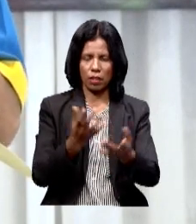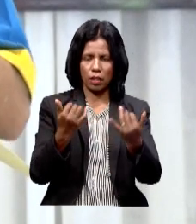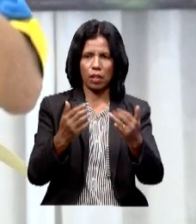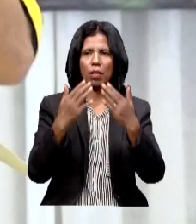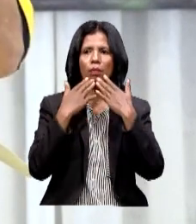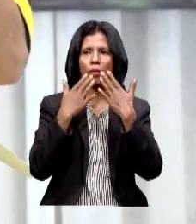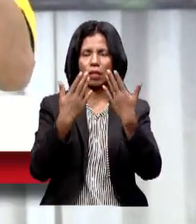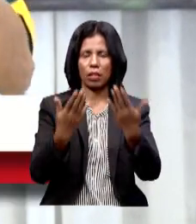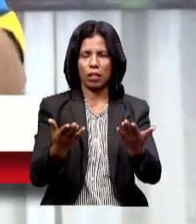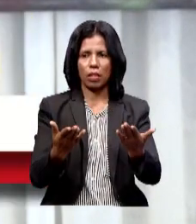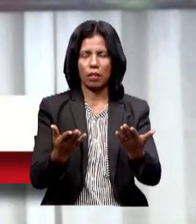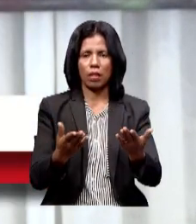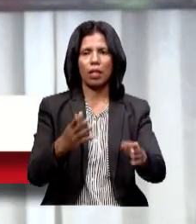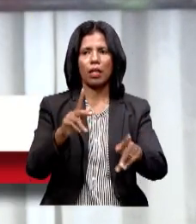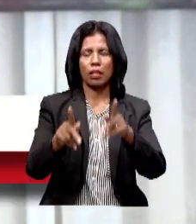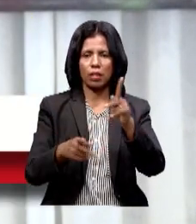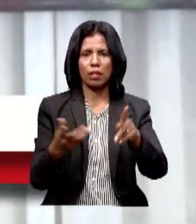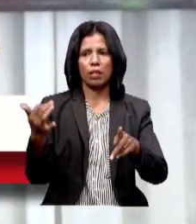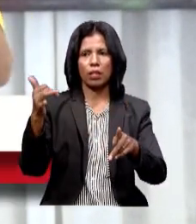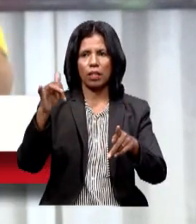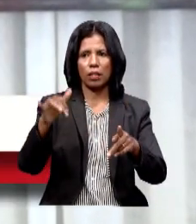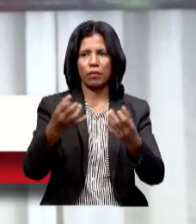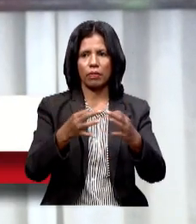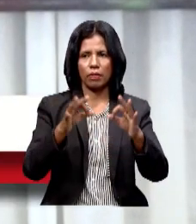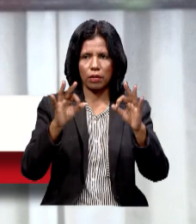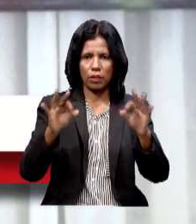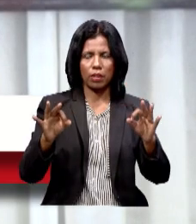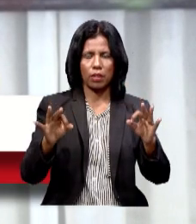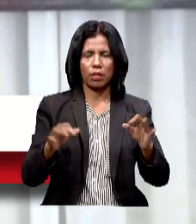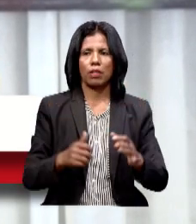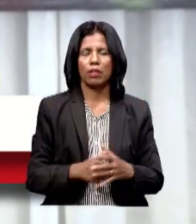Agradece a Sira Nebe, Ramata de Sira Mangala.